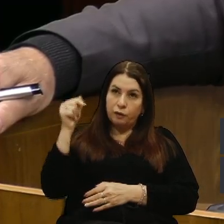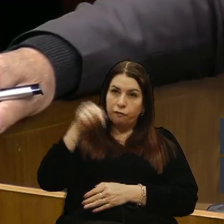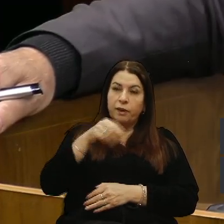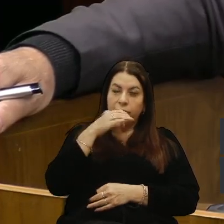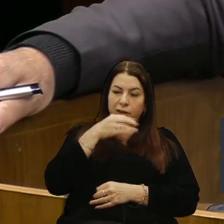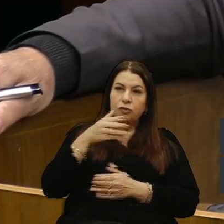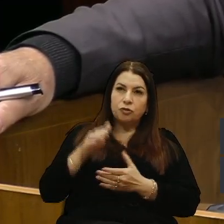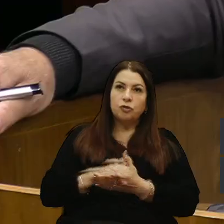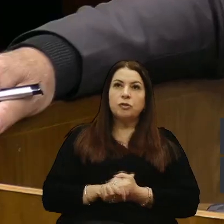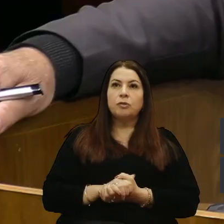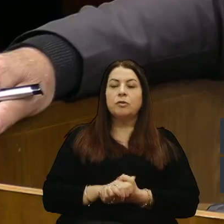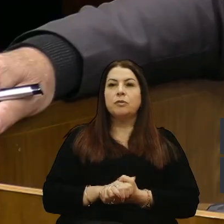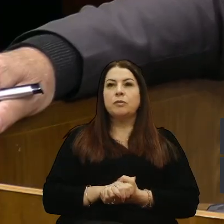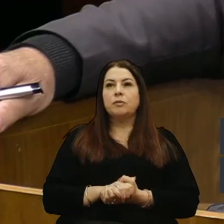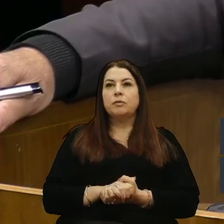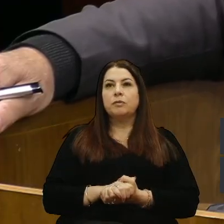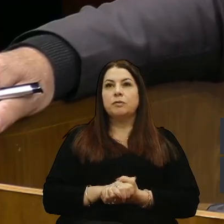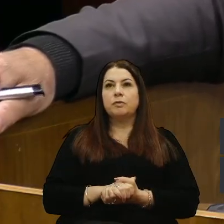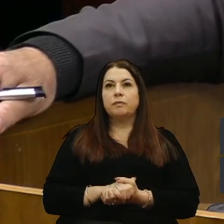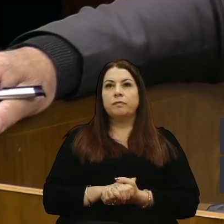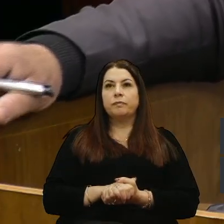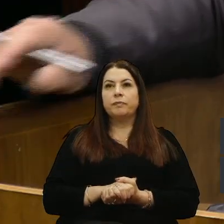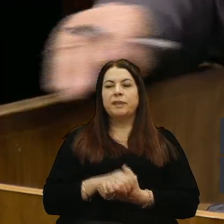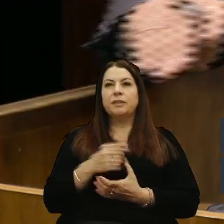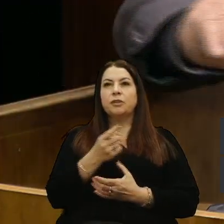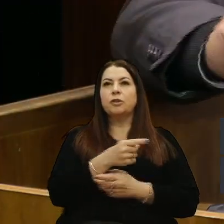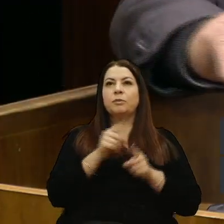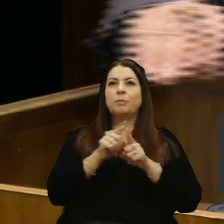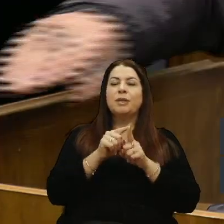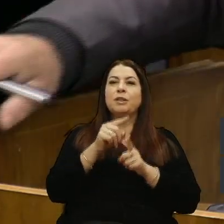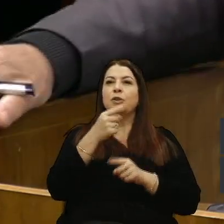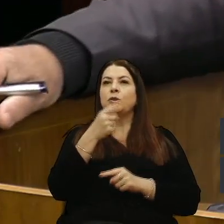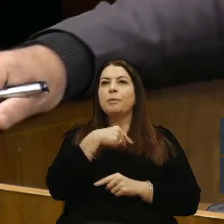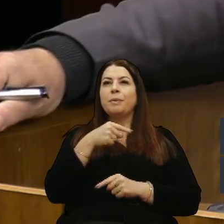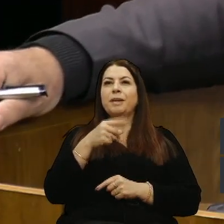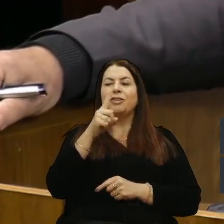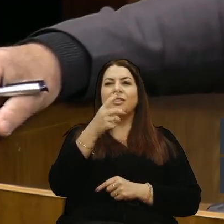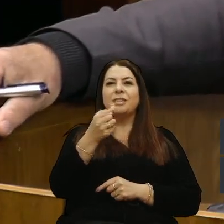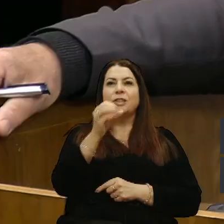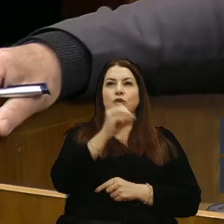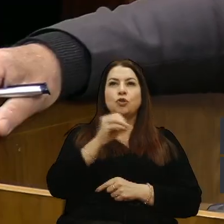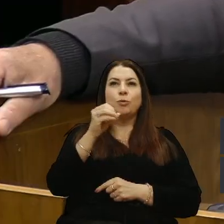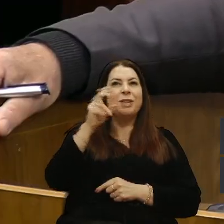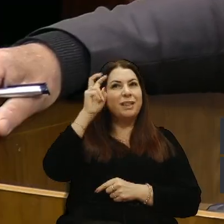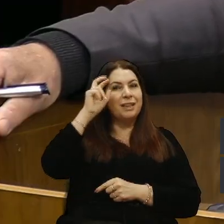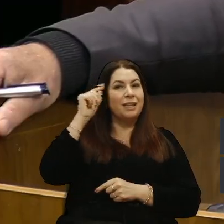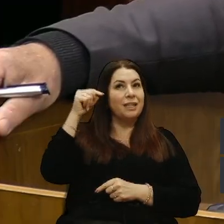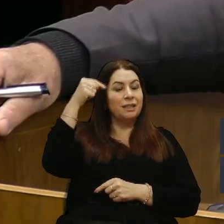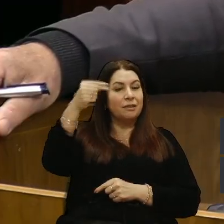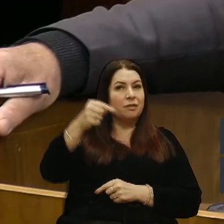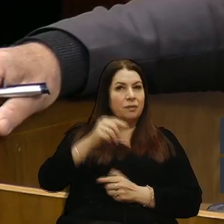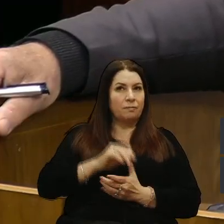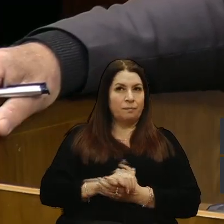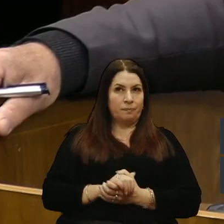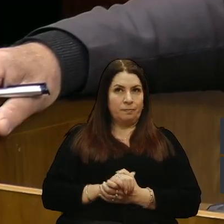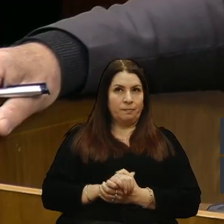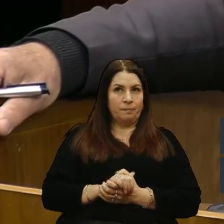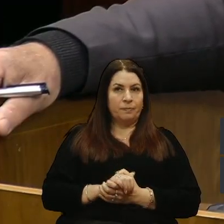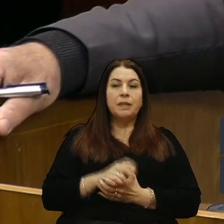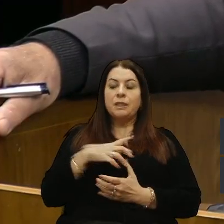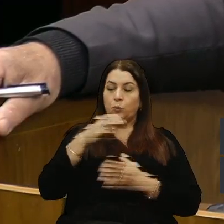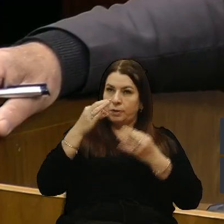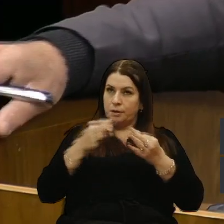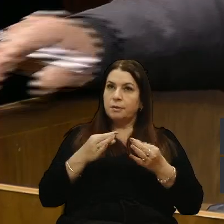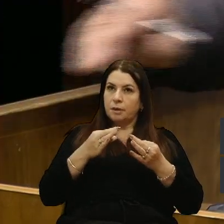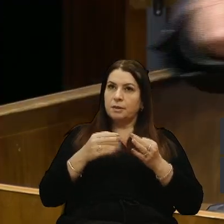Caxias, que tem sua vinda prevista para o dia 16 de outubro, é quinta-feira próxima. E com